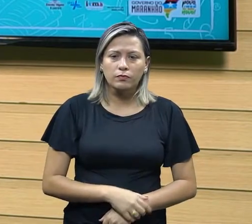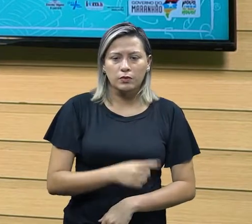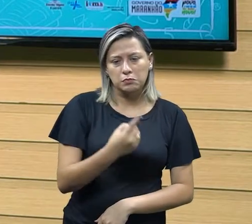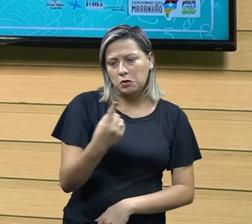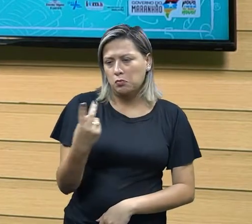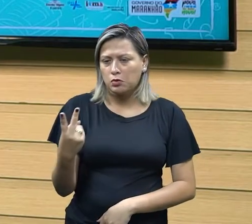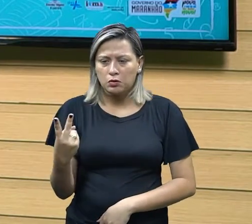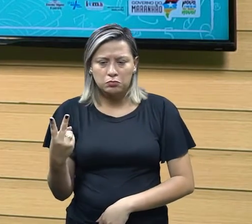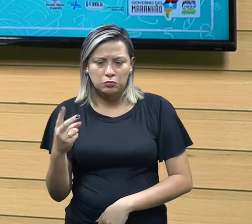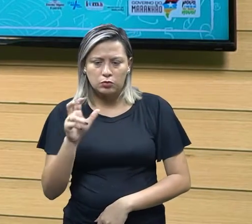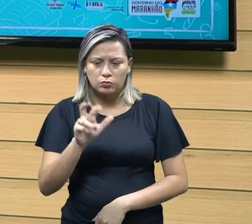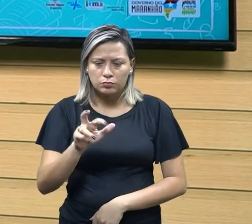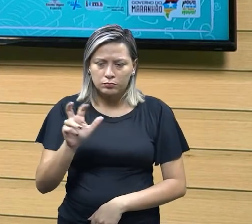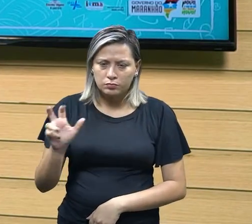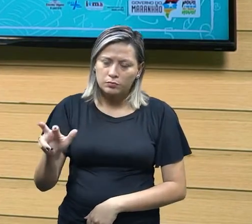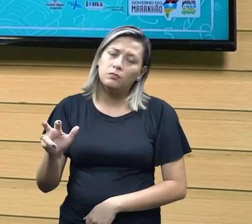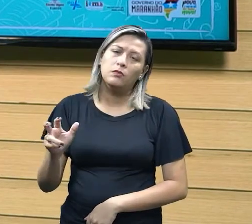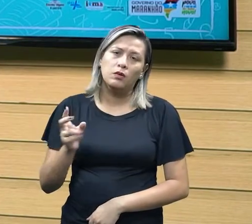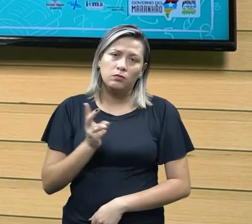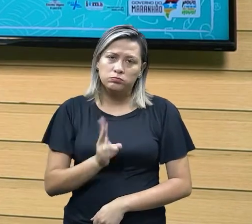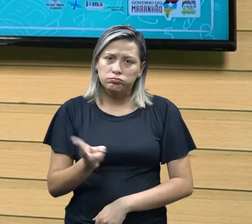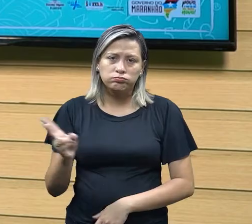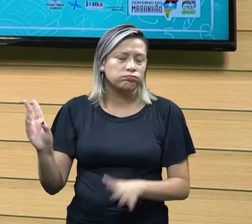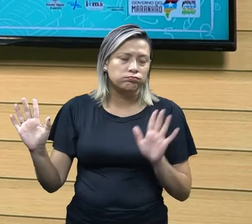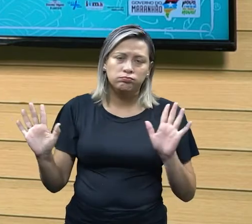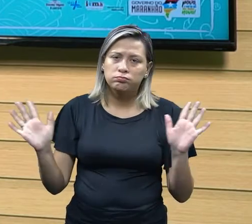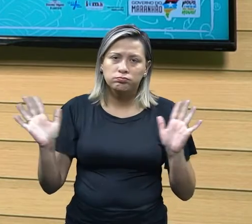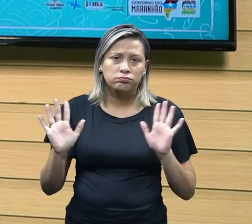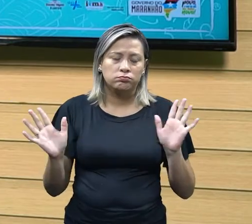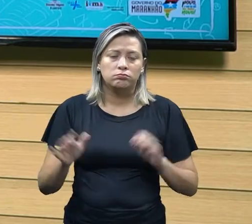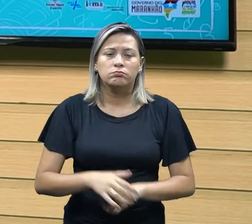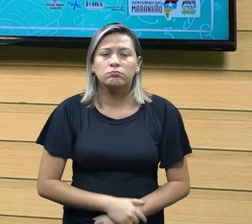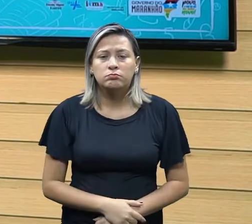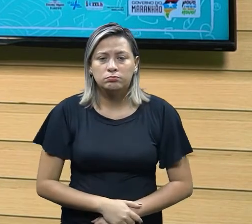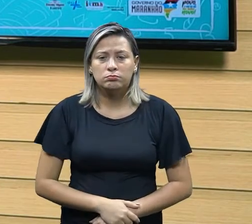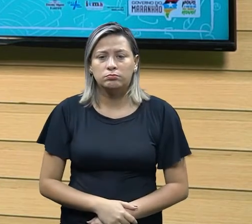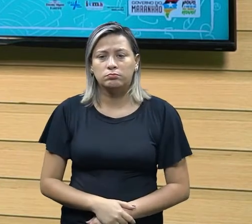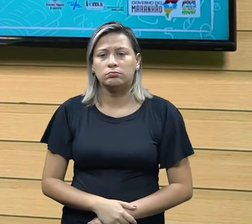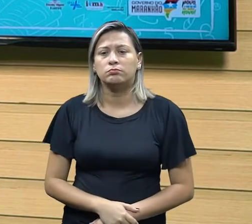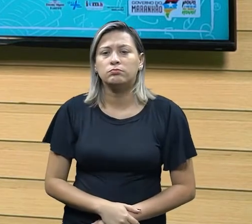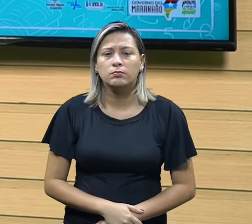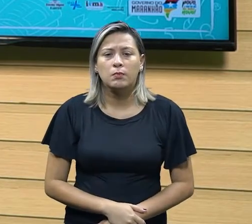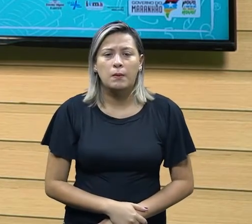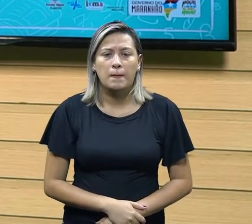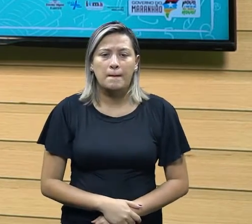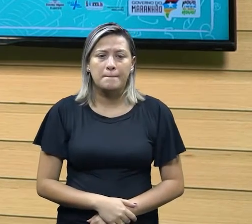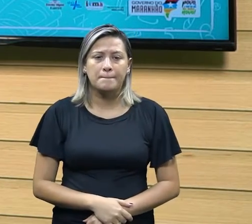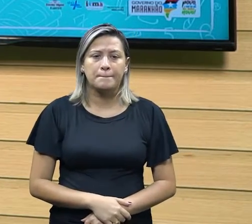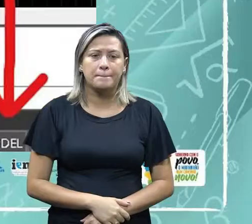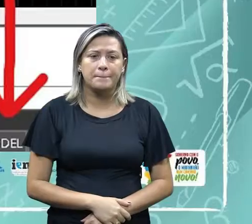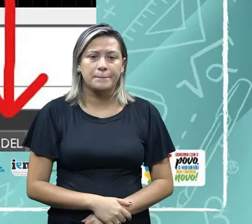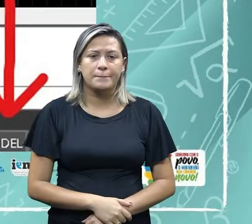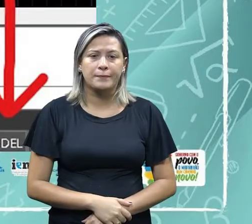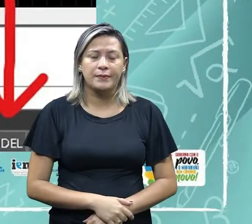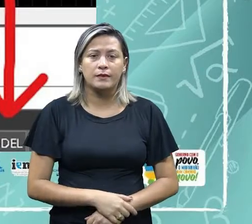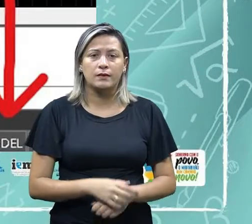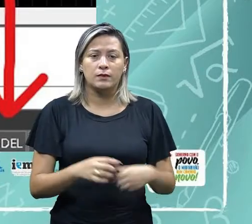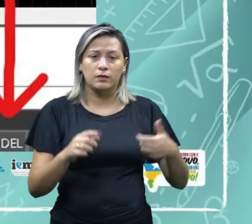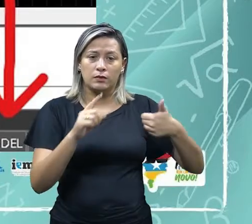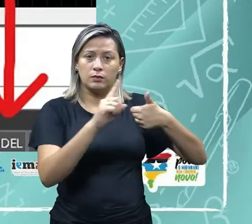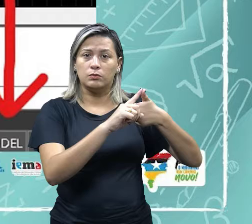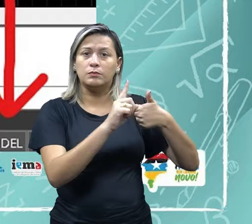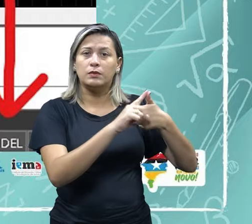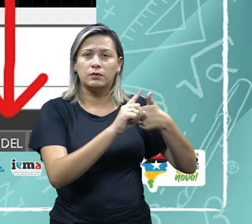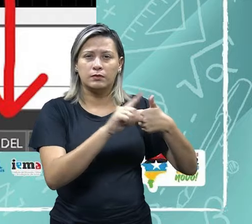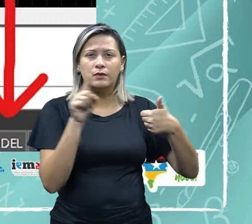um layout 1, layout 2 e assim sucessivamente, alternando. É uma forma de você utilizar. Então aqui, ó, o